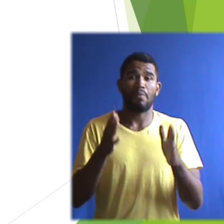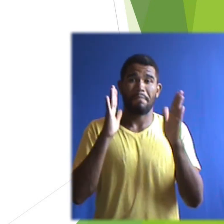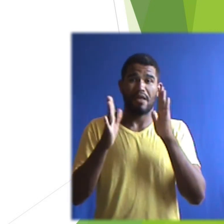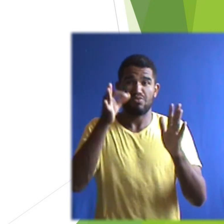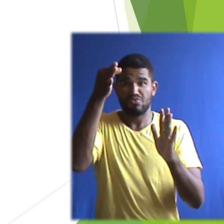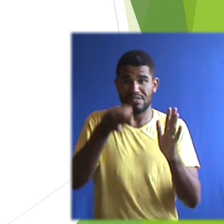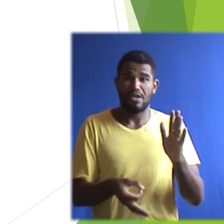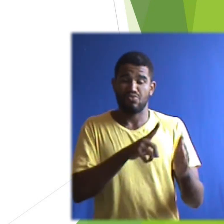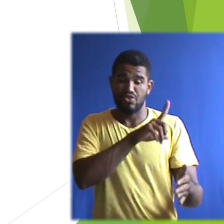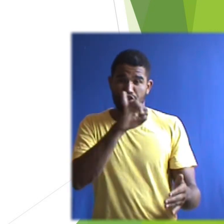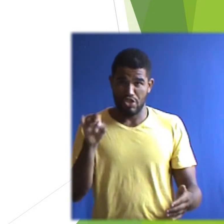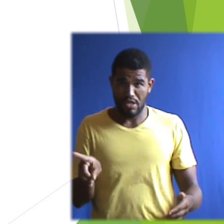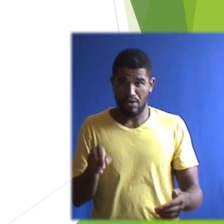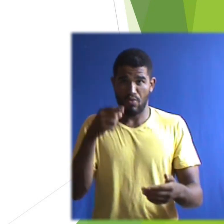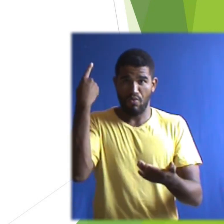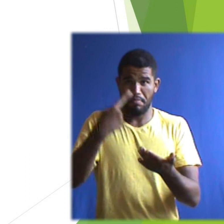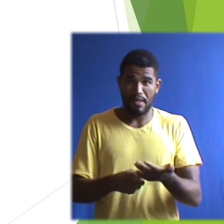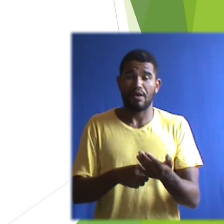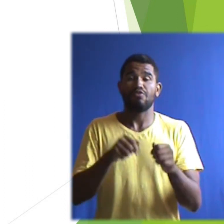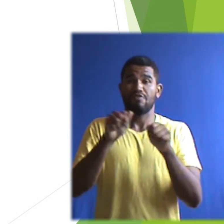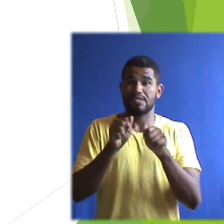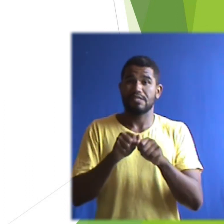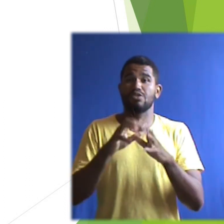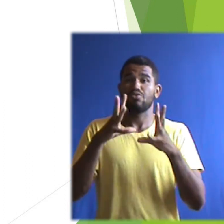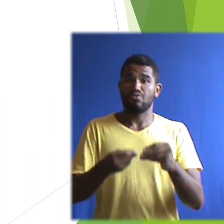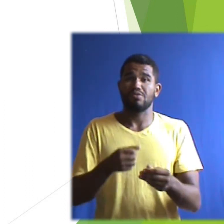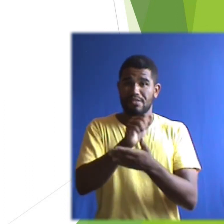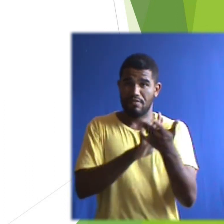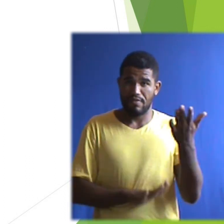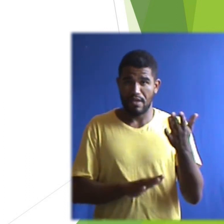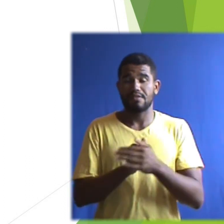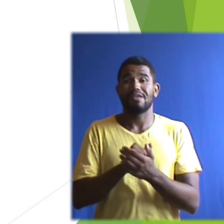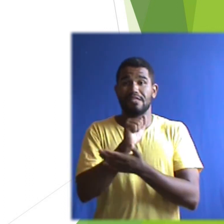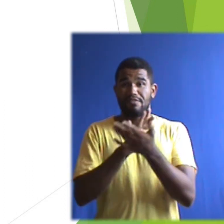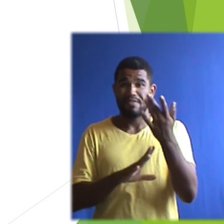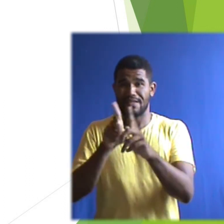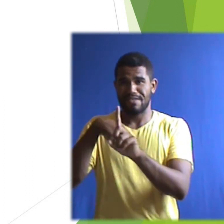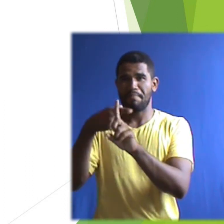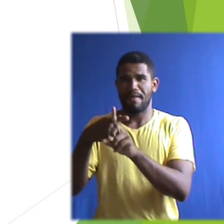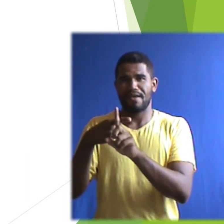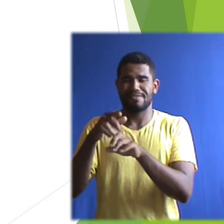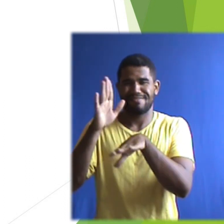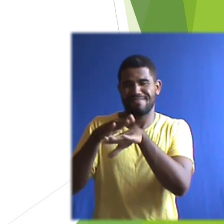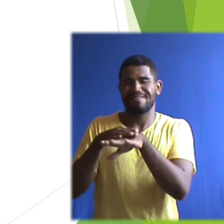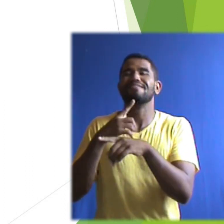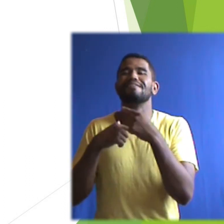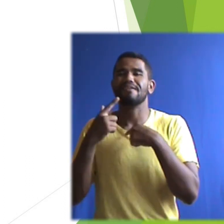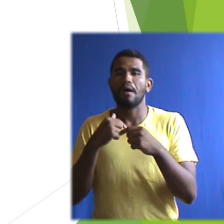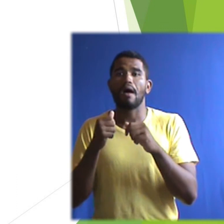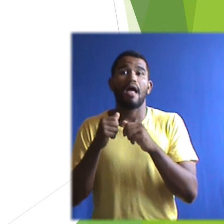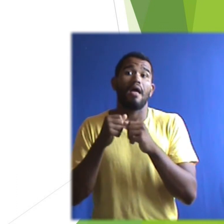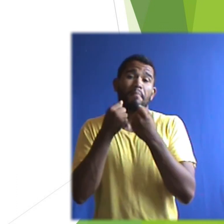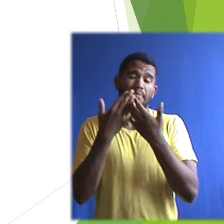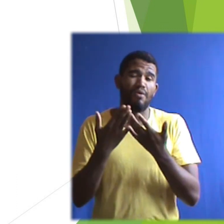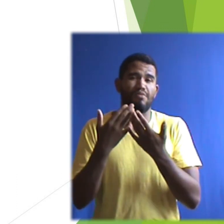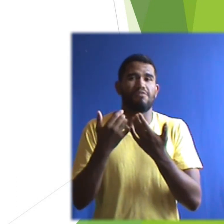bom? As atividades facultativas, elas são ótimas e são um complemento, então não deixe de fazê-las, vai estar tudo